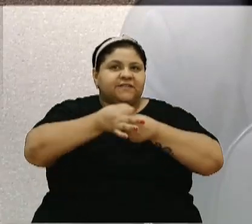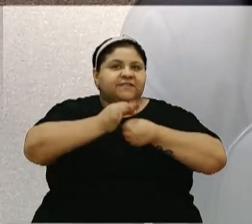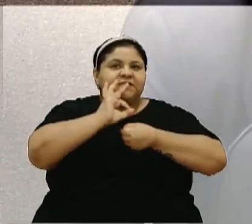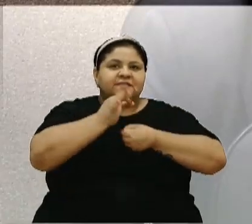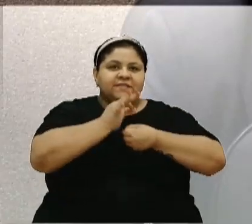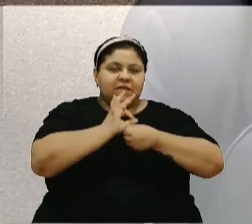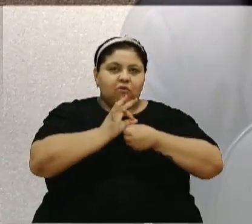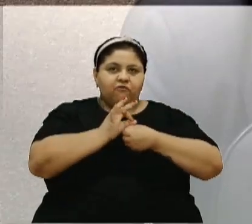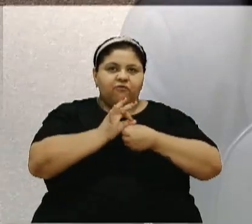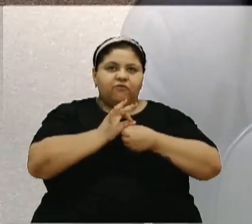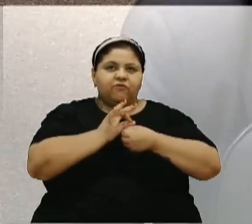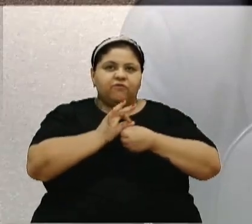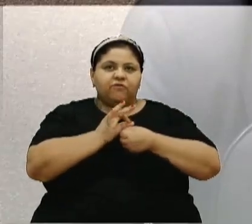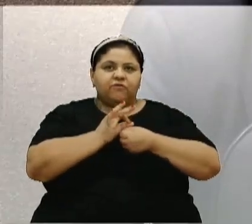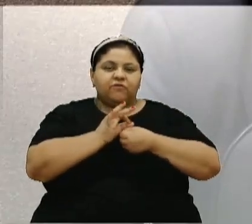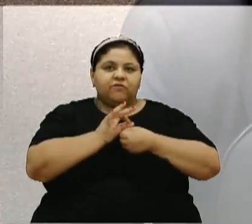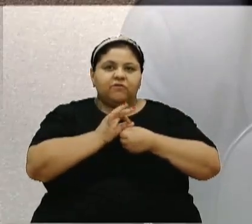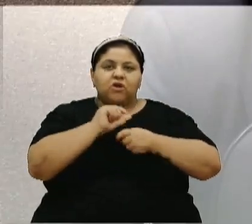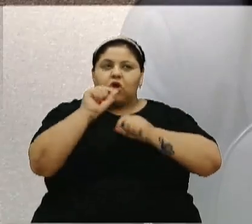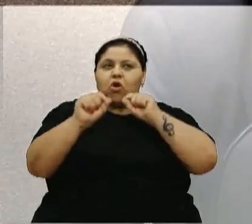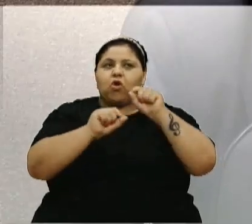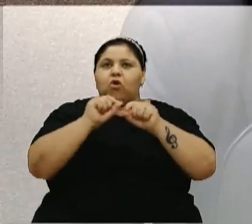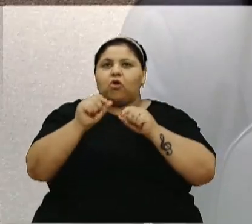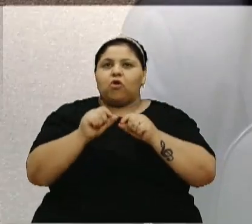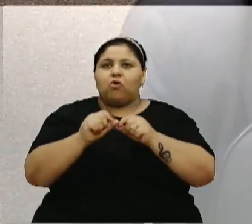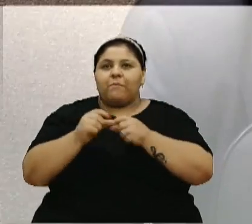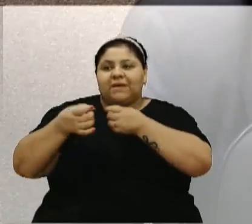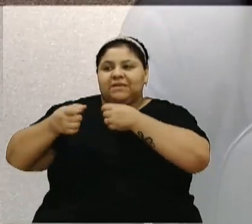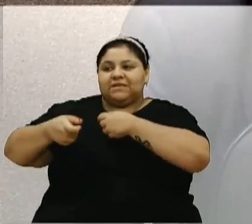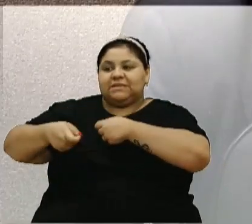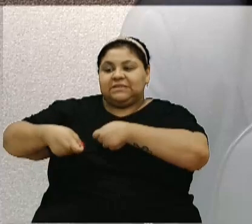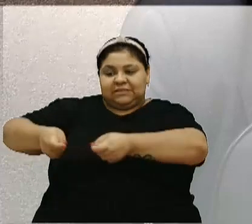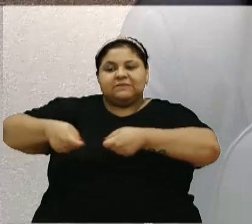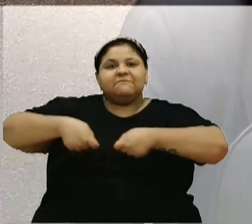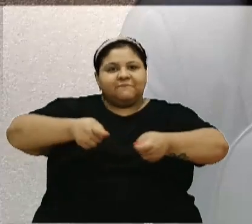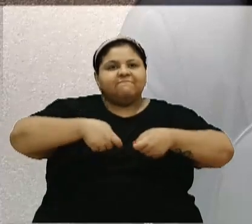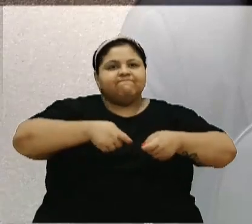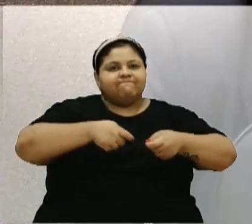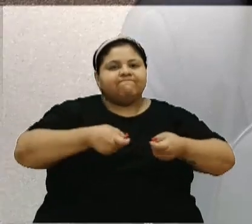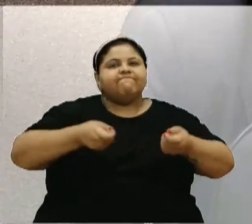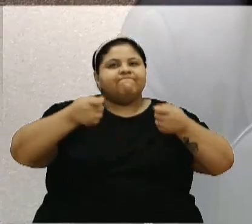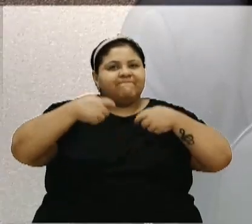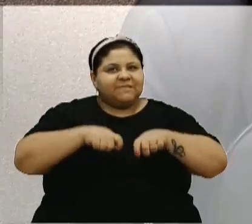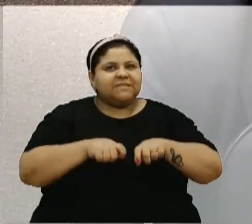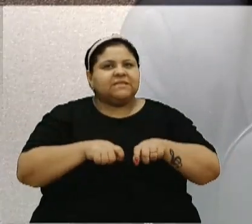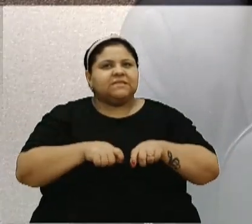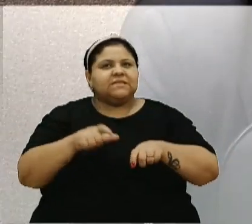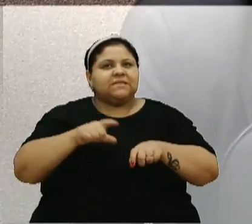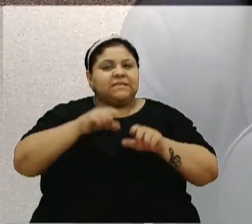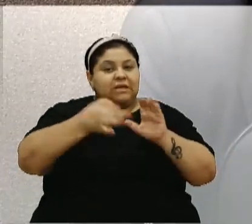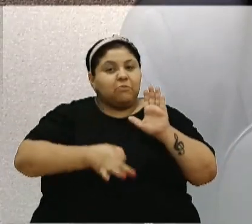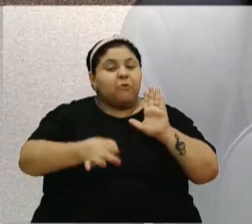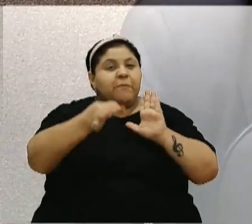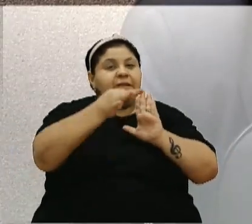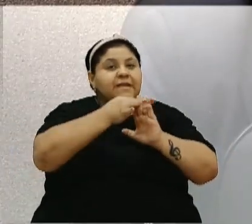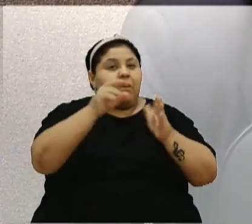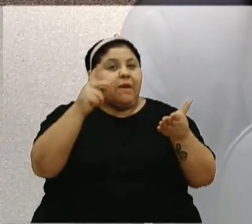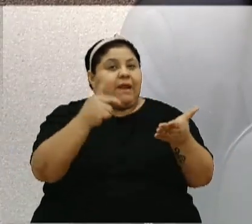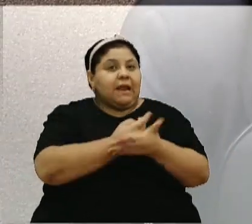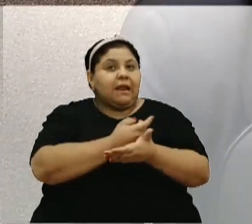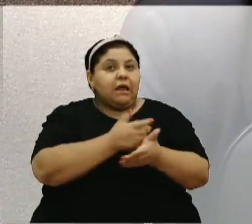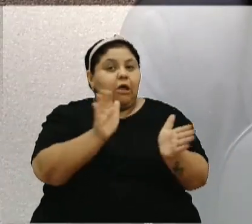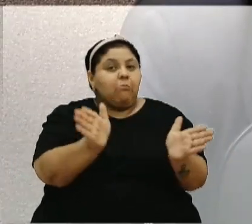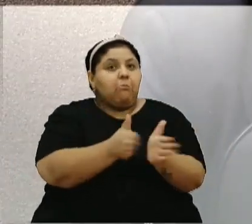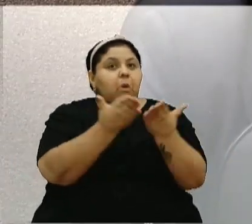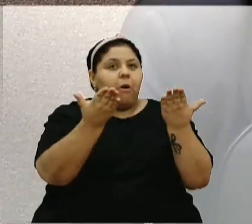grandiosa Festa Nacional da Uva como uma despesa, tem, de fato, uma visão bastante distorcida e pobre a